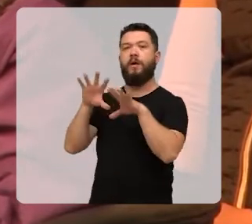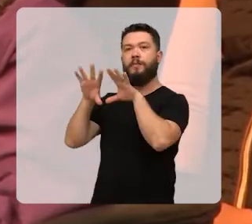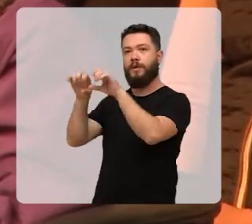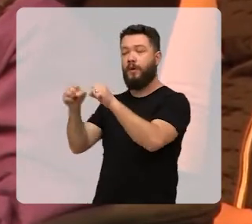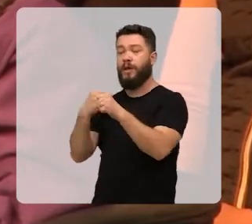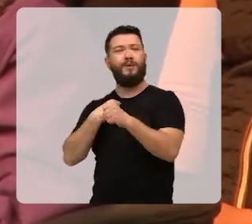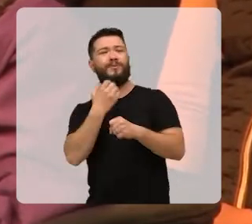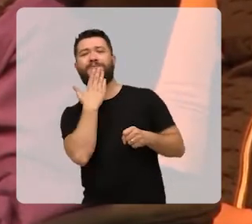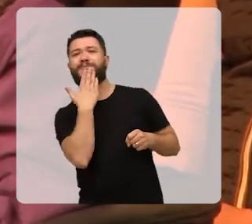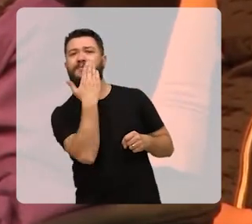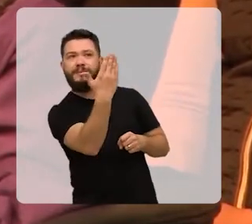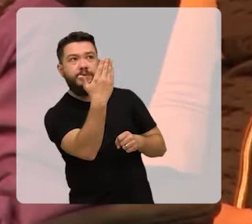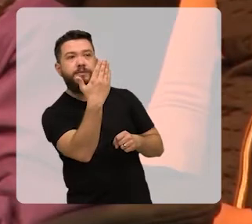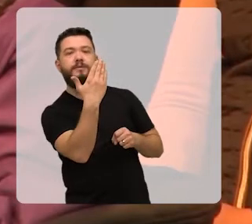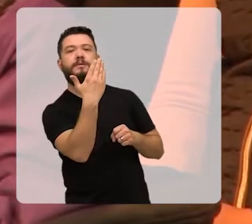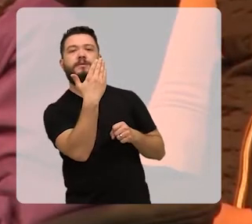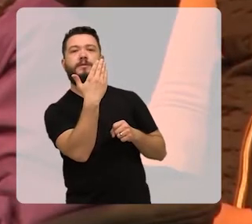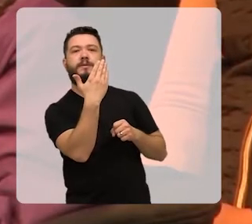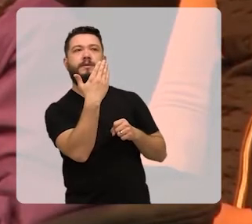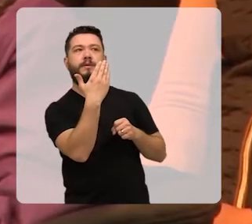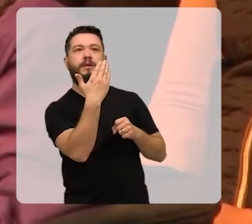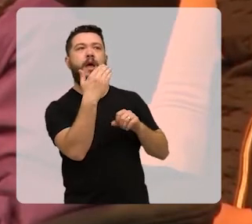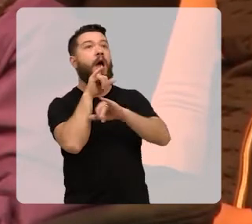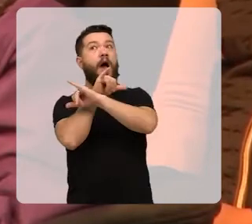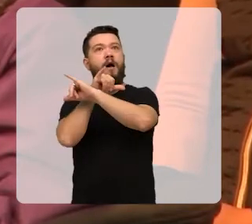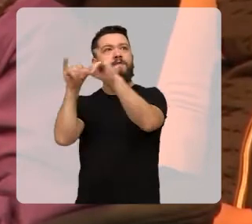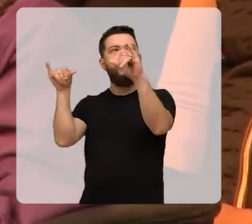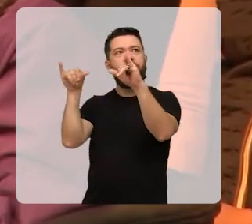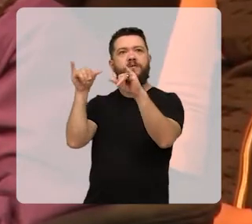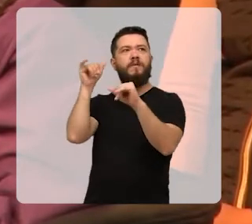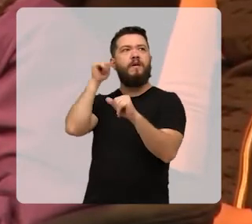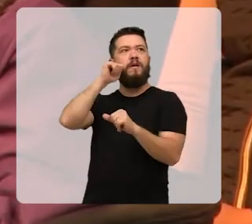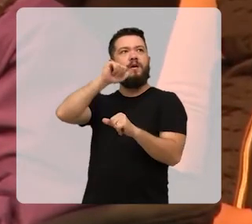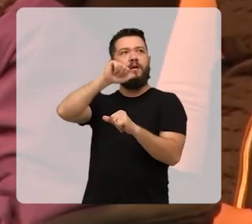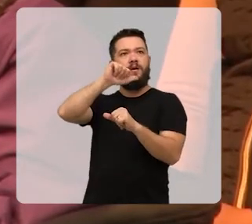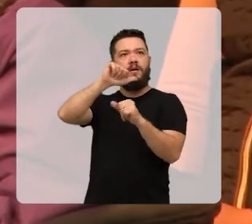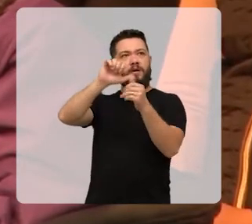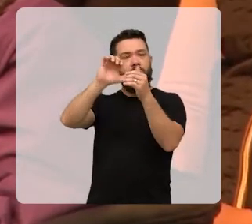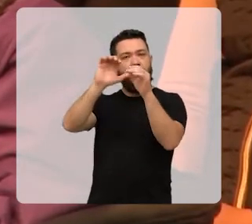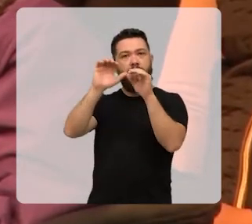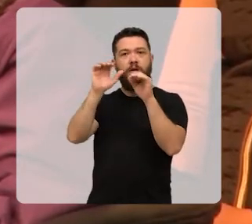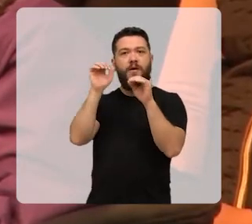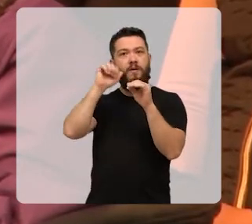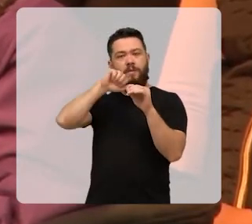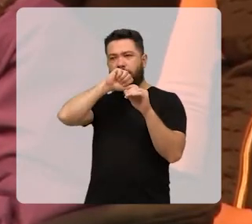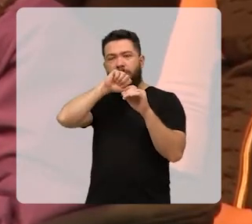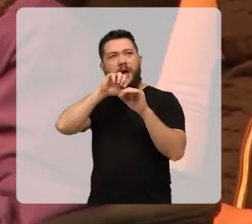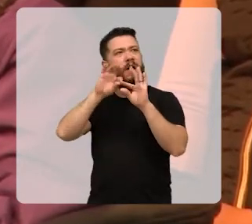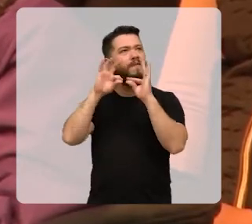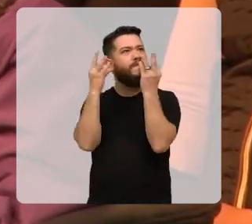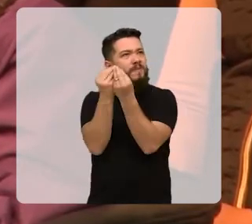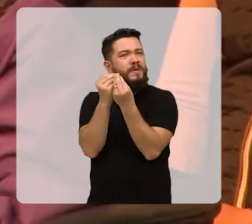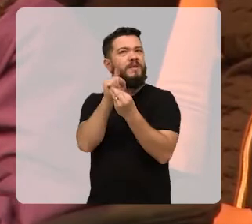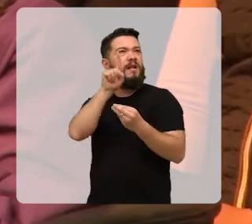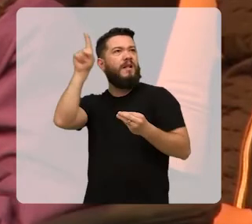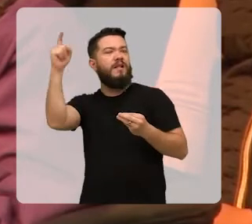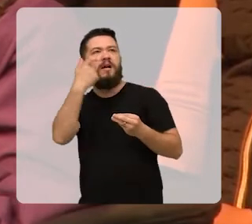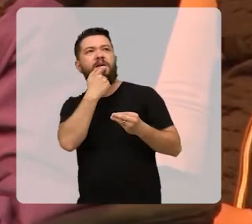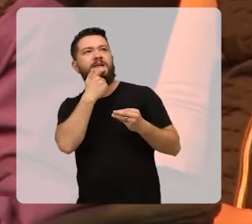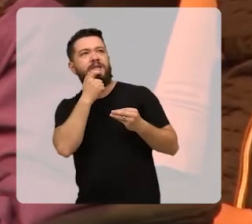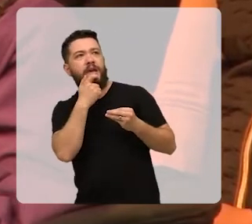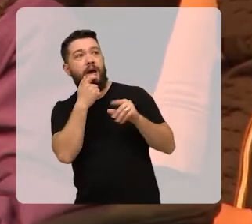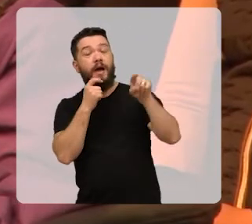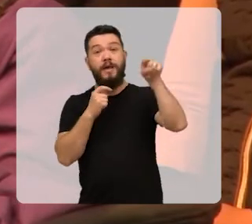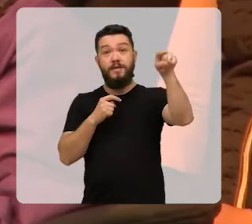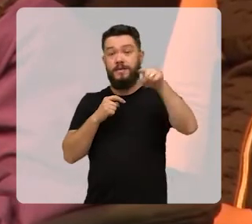Pedi a ele que, às vezes, visesse a minha família na Inglaterra, que sobrevivi e, de fato, ele escreveu uma